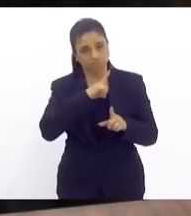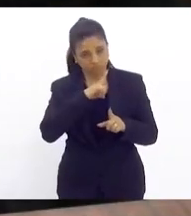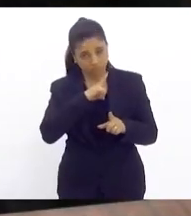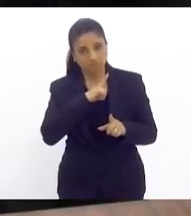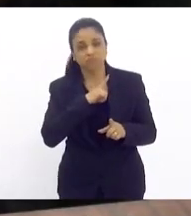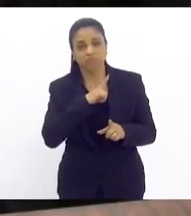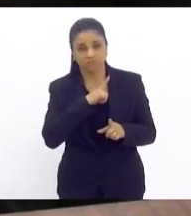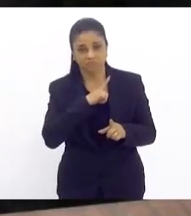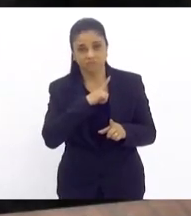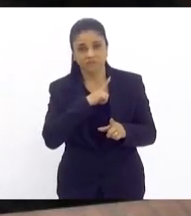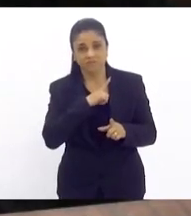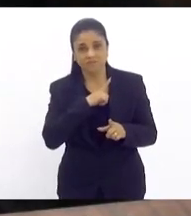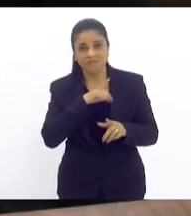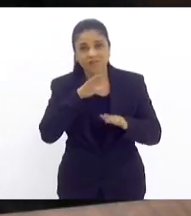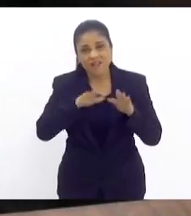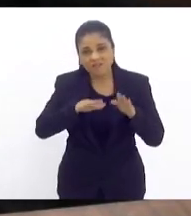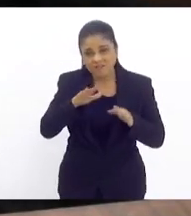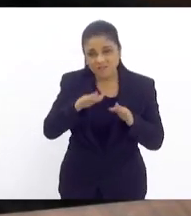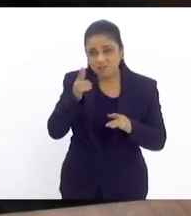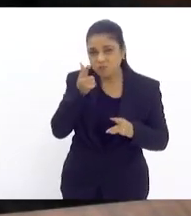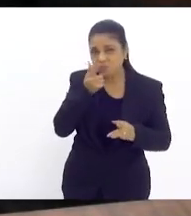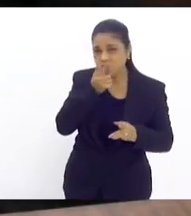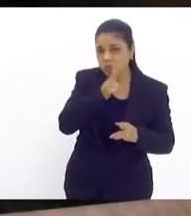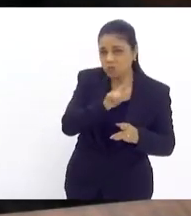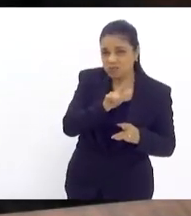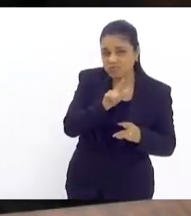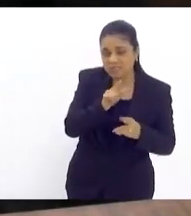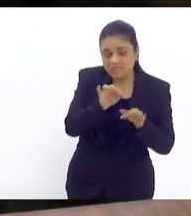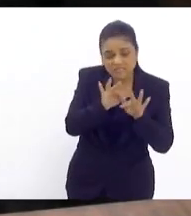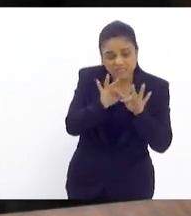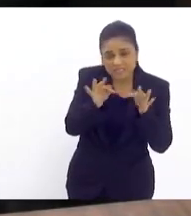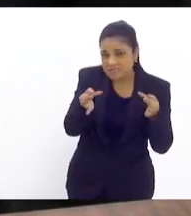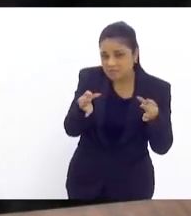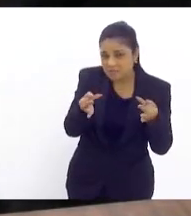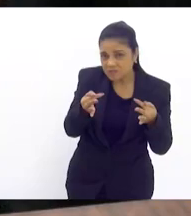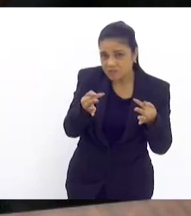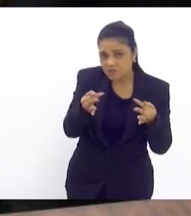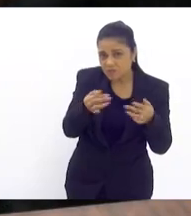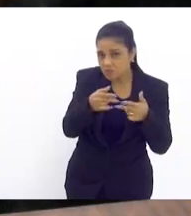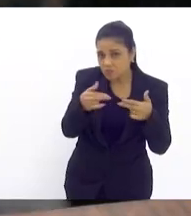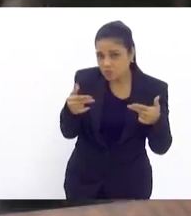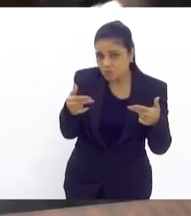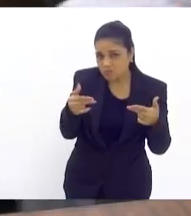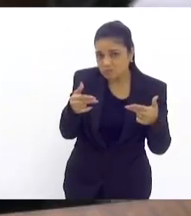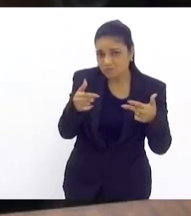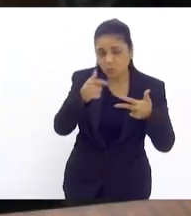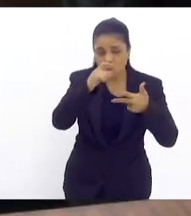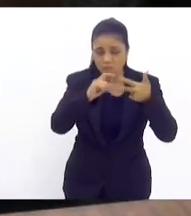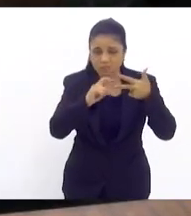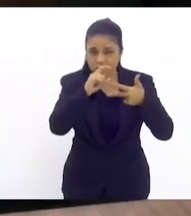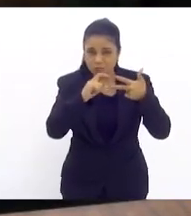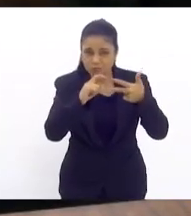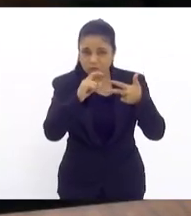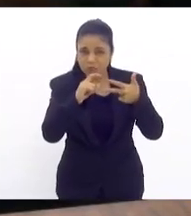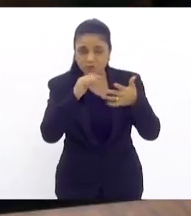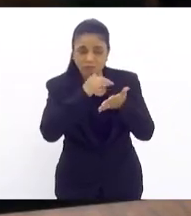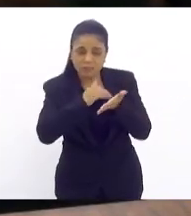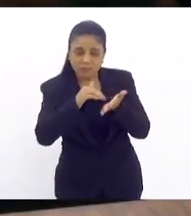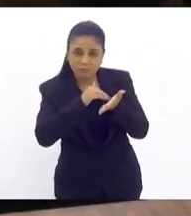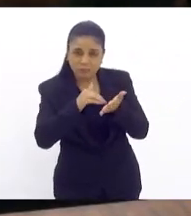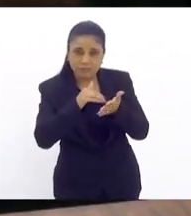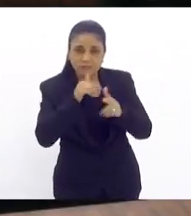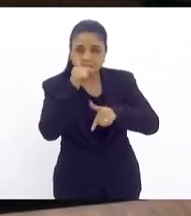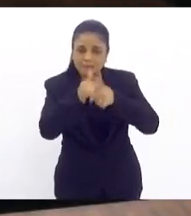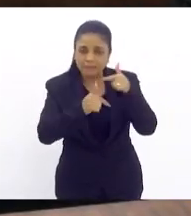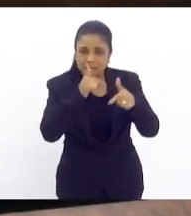e para conseguir às vezes uma coisa simples o Executivo com alguns secretário dá o mesmo